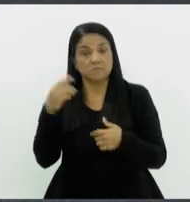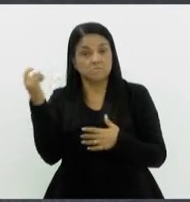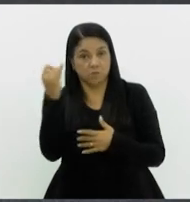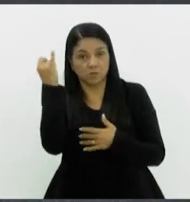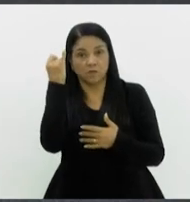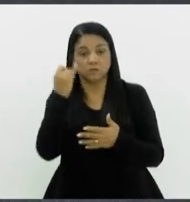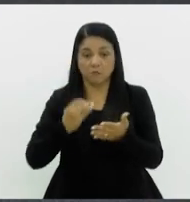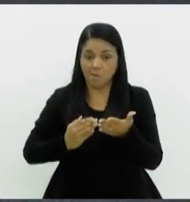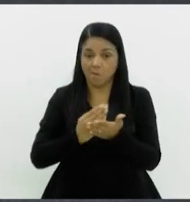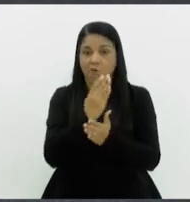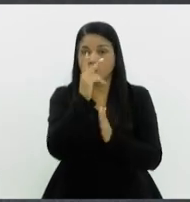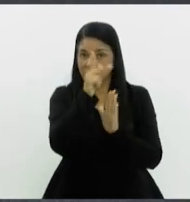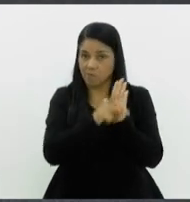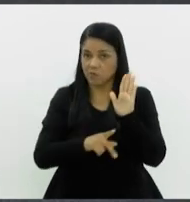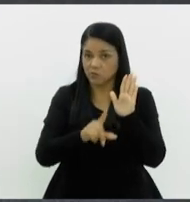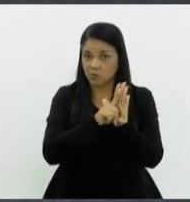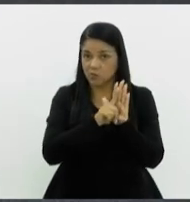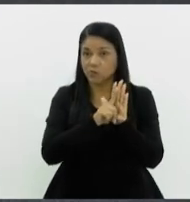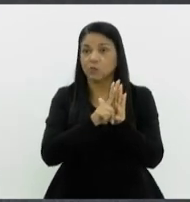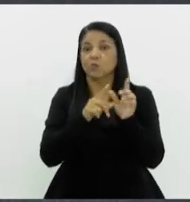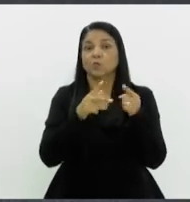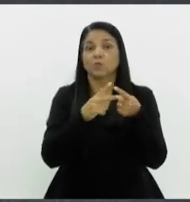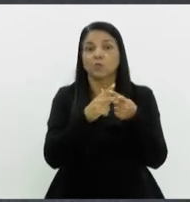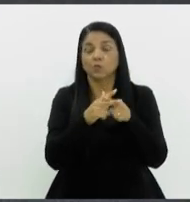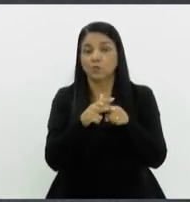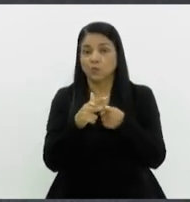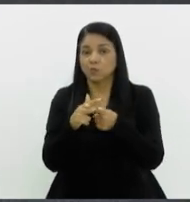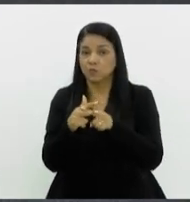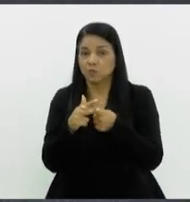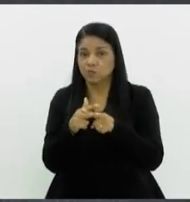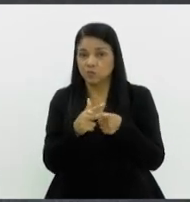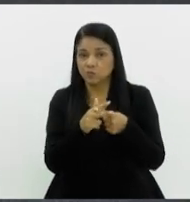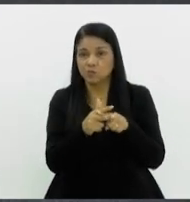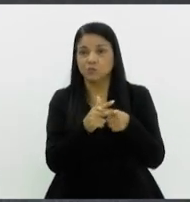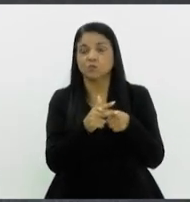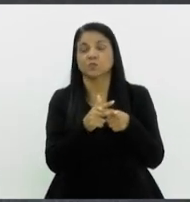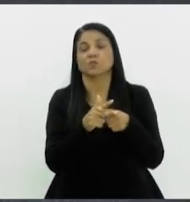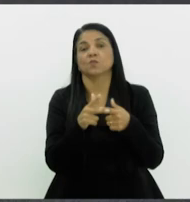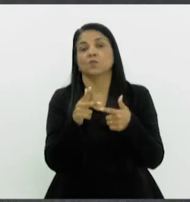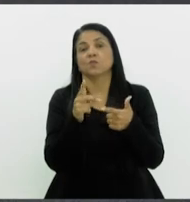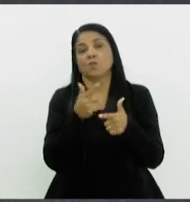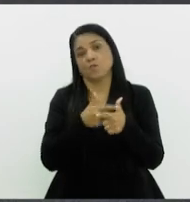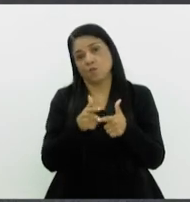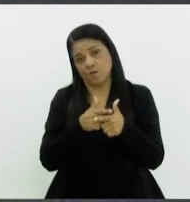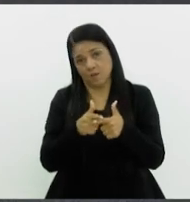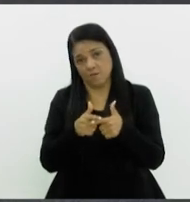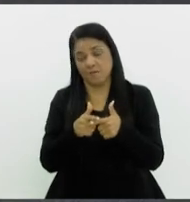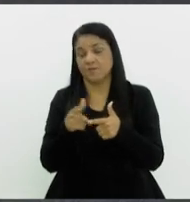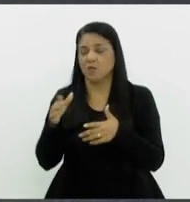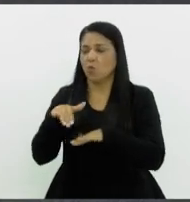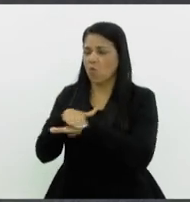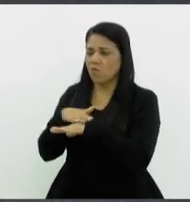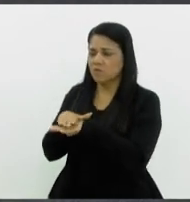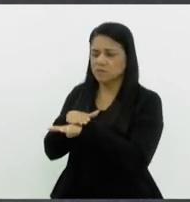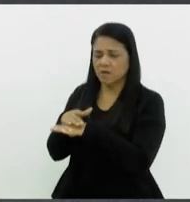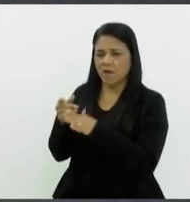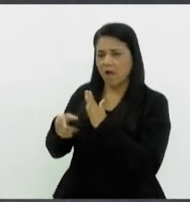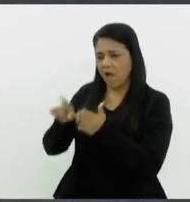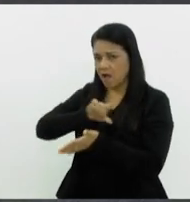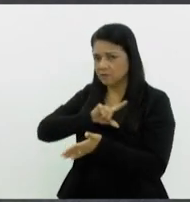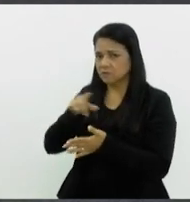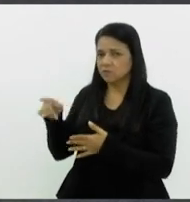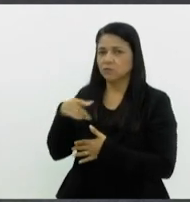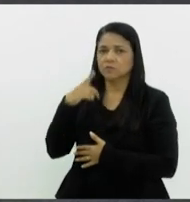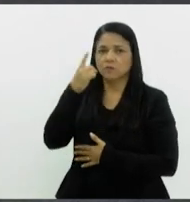projeto, corrigindo essa questão que Vossa Excelência falou, falava agora com o deputado Flávio Serafini, da